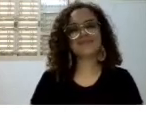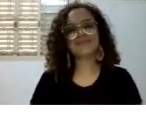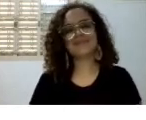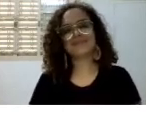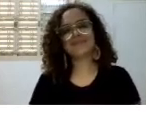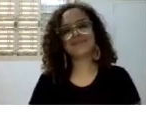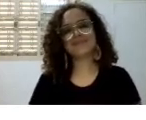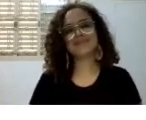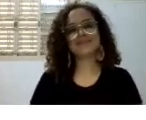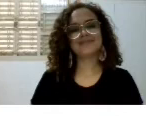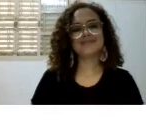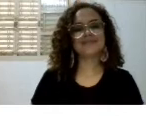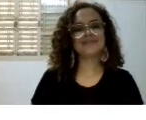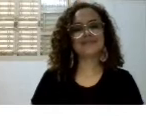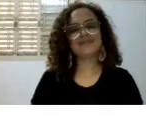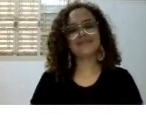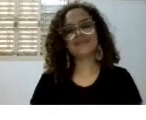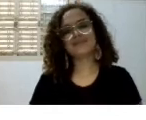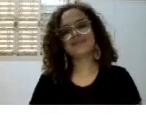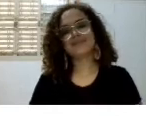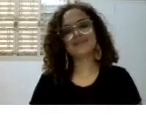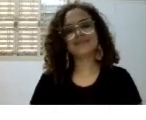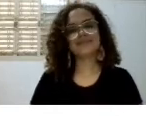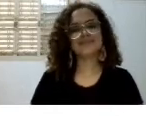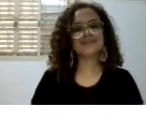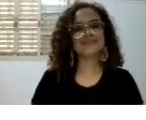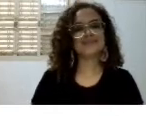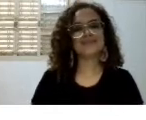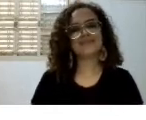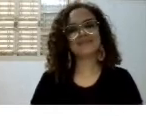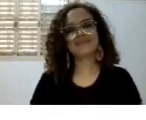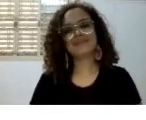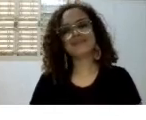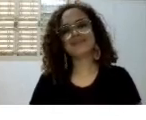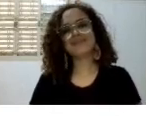areia, sereia, me mudei para o sertão,